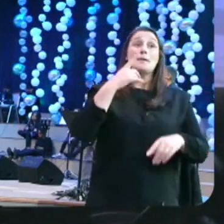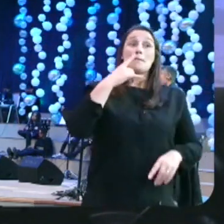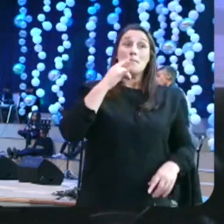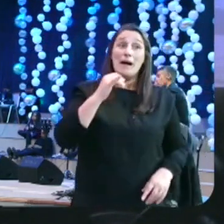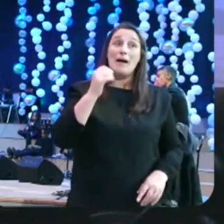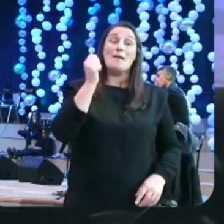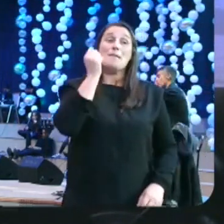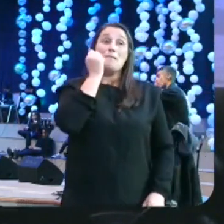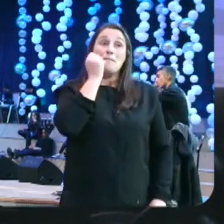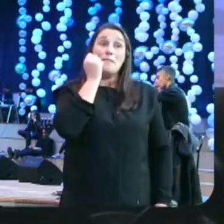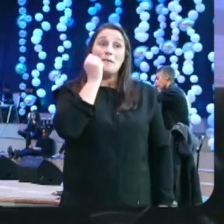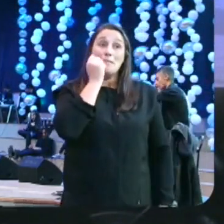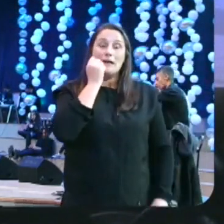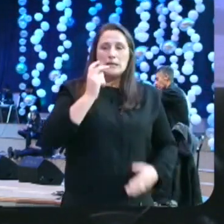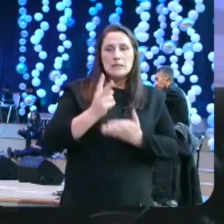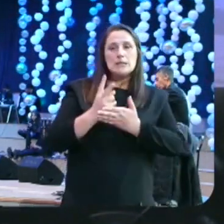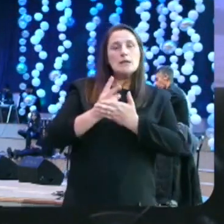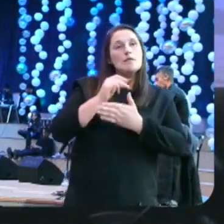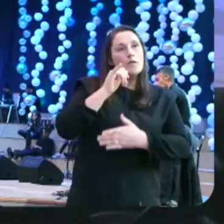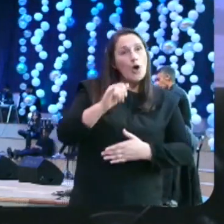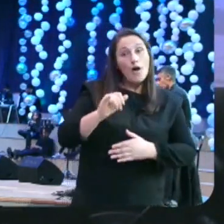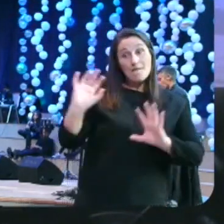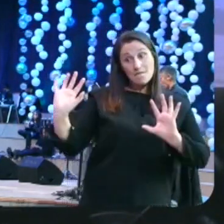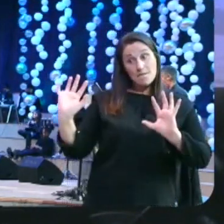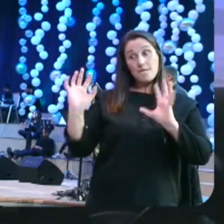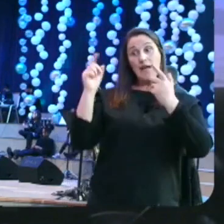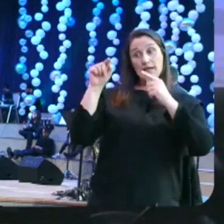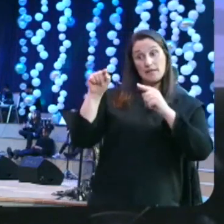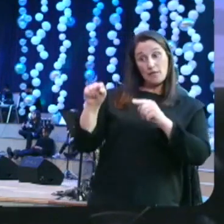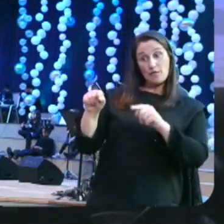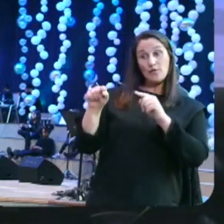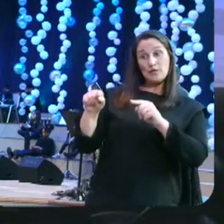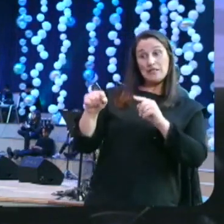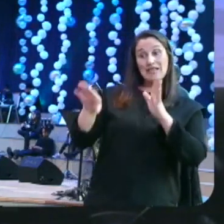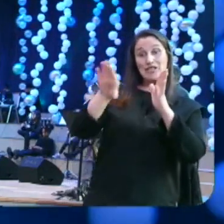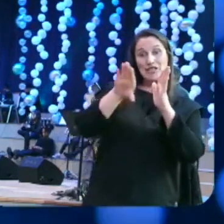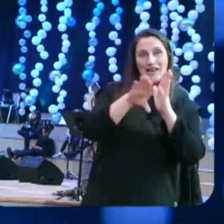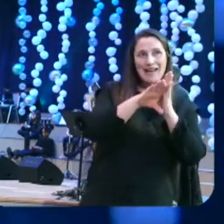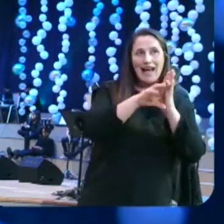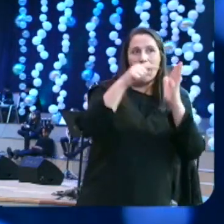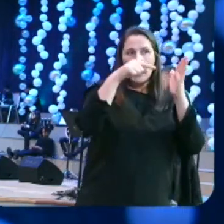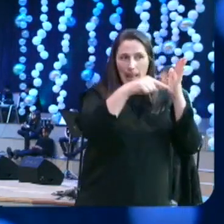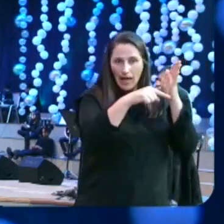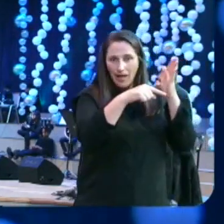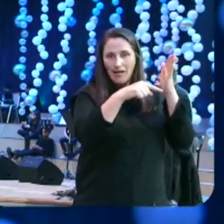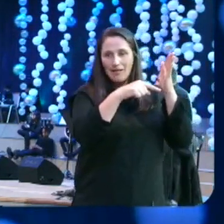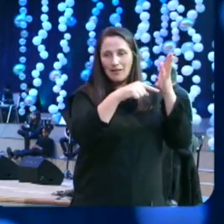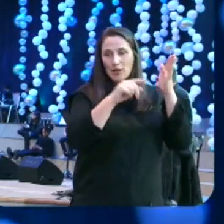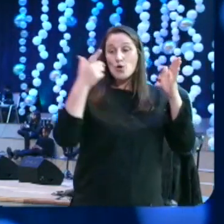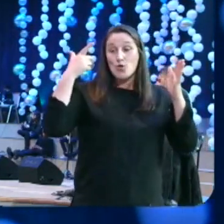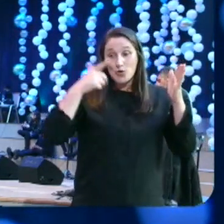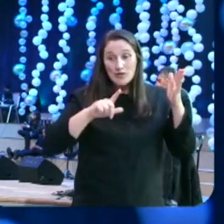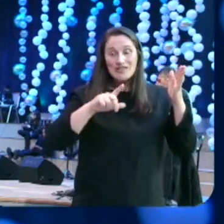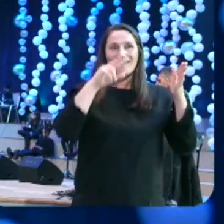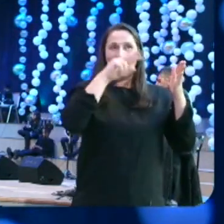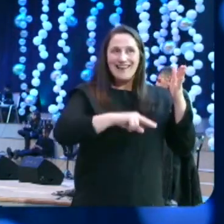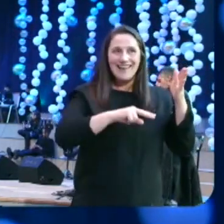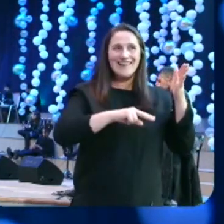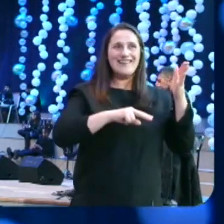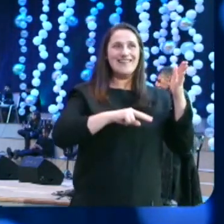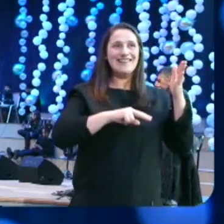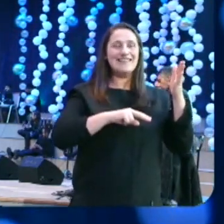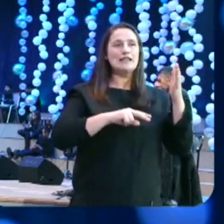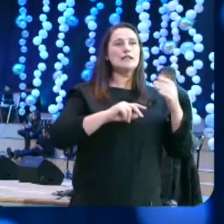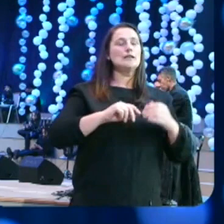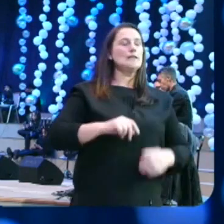incentivavam e dizia assim: nós vamos fazer uma festa quando você chegar na lição tal, quando você conseguir. E eu me lembro de um dia